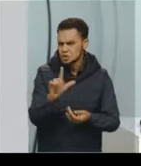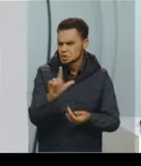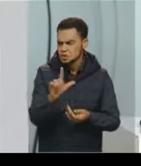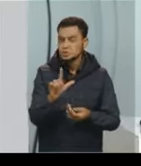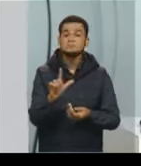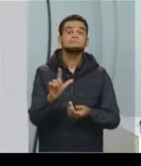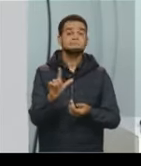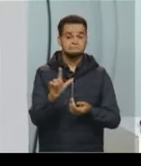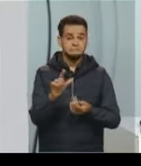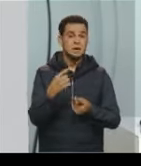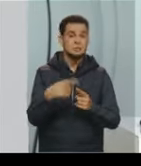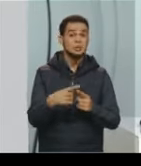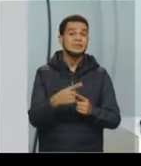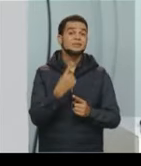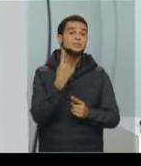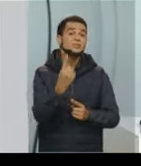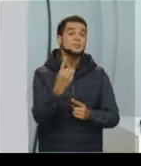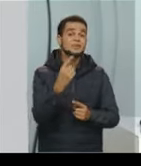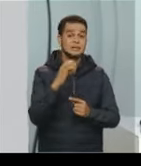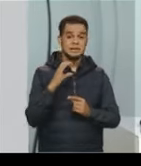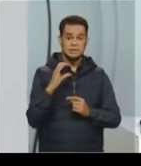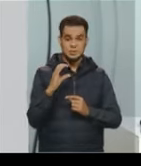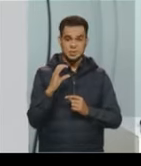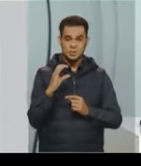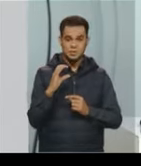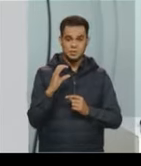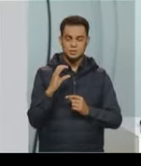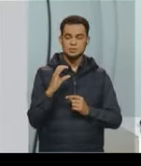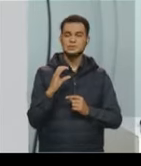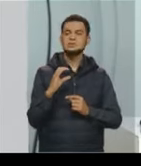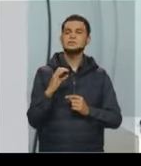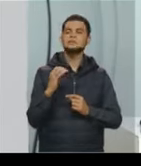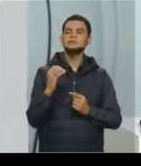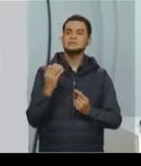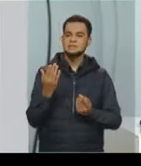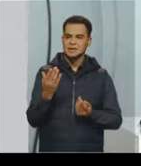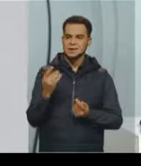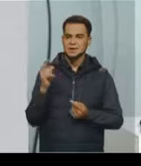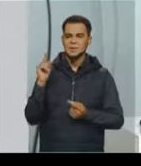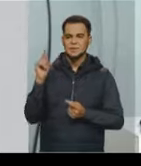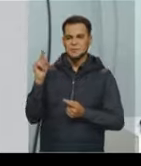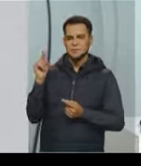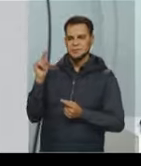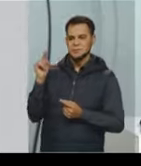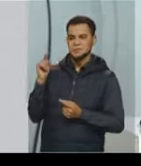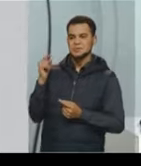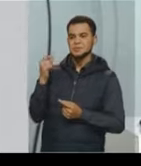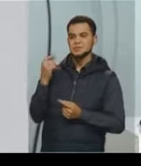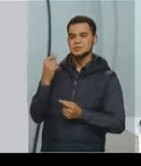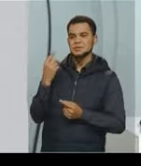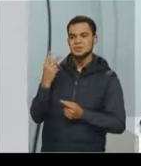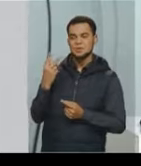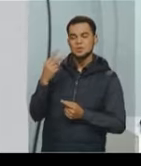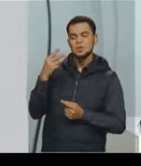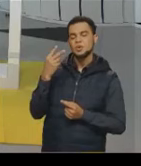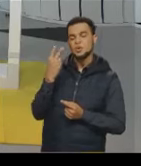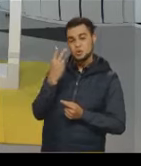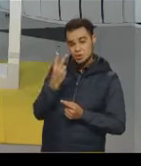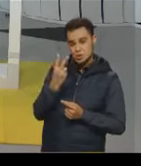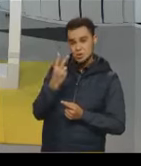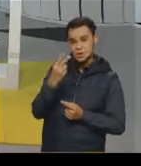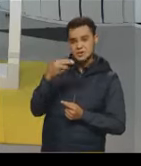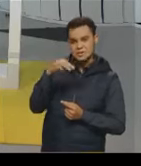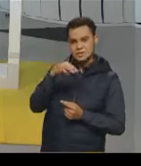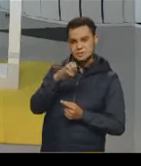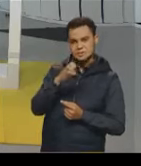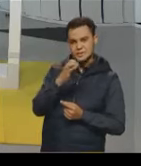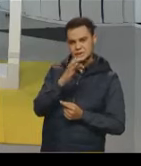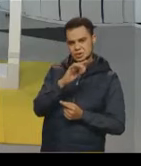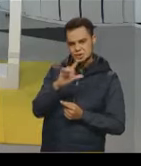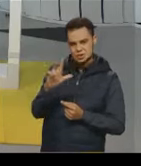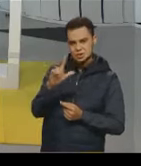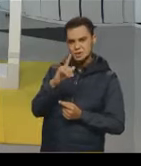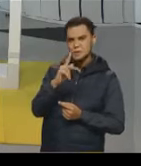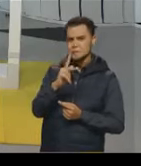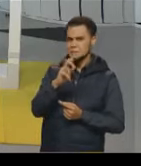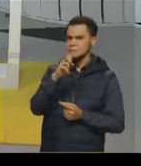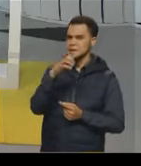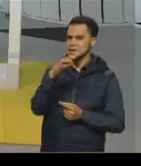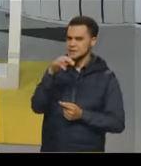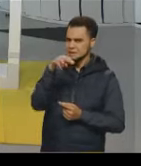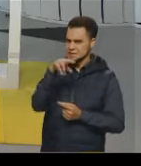Porque só tem um carbono. Então, 2 metil pentano. Então, essa